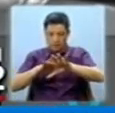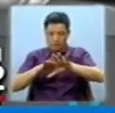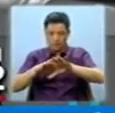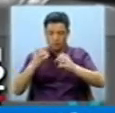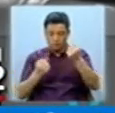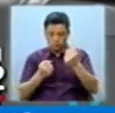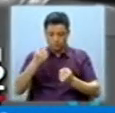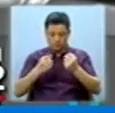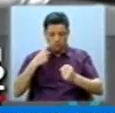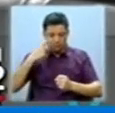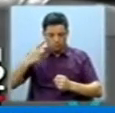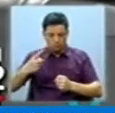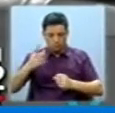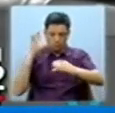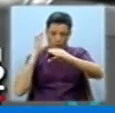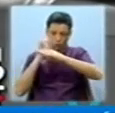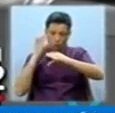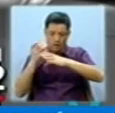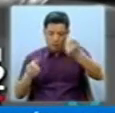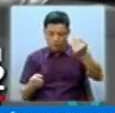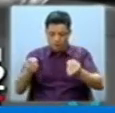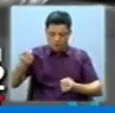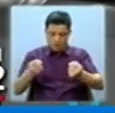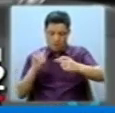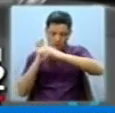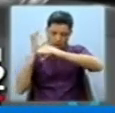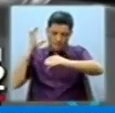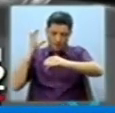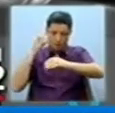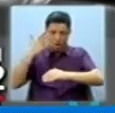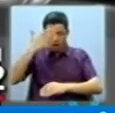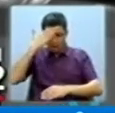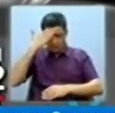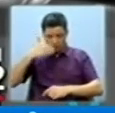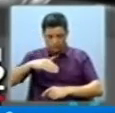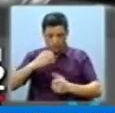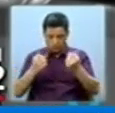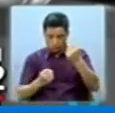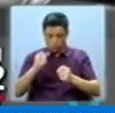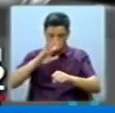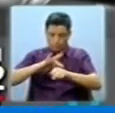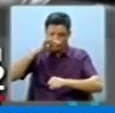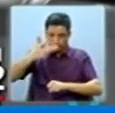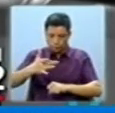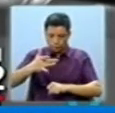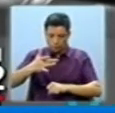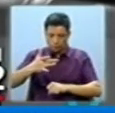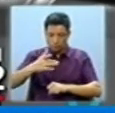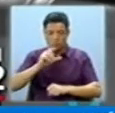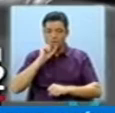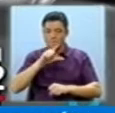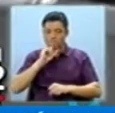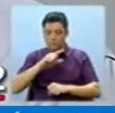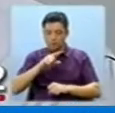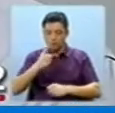automóveis, especialmente autocarros e caminhões. Eu acho que muito em breve os condutores profissionais poderão